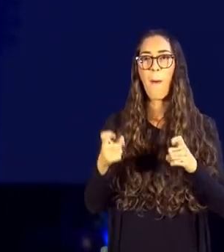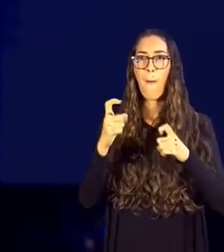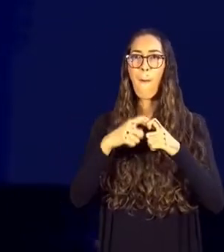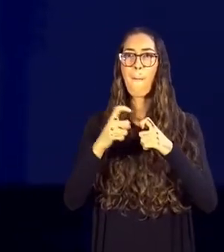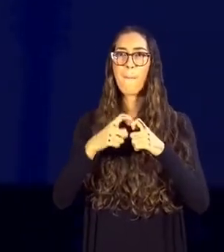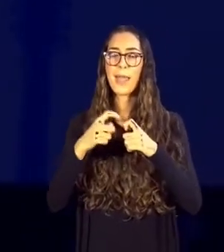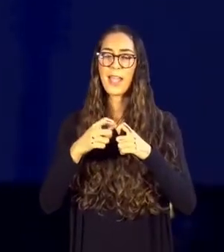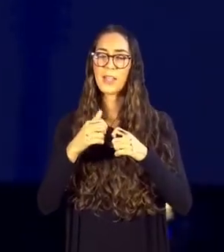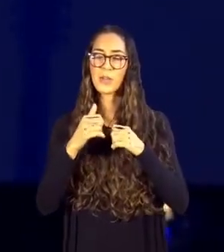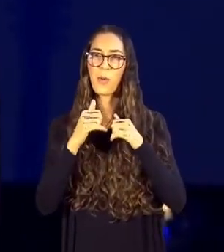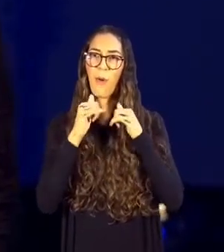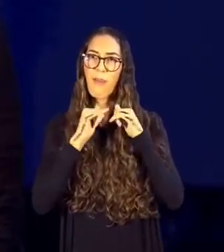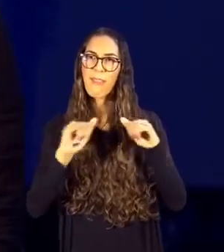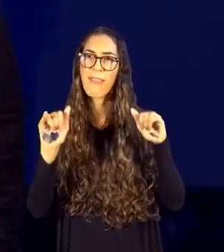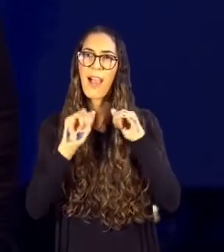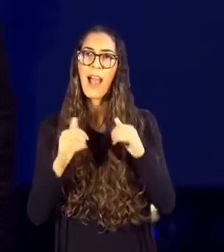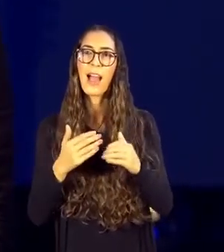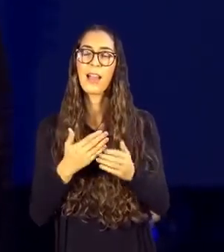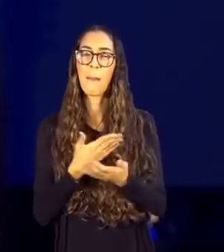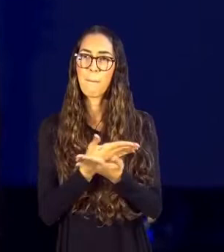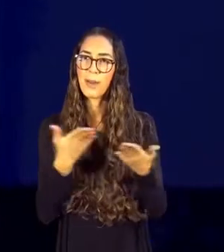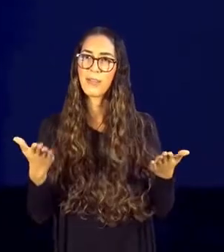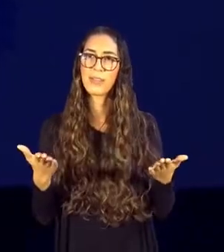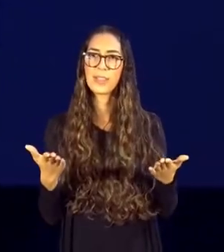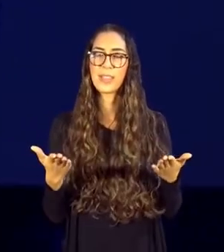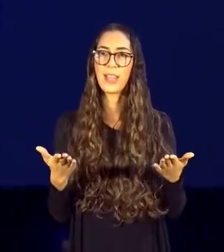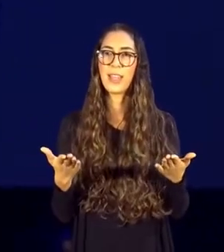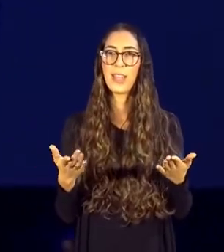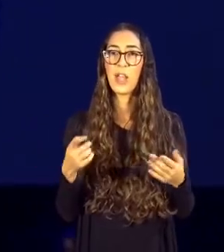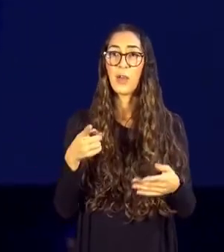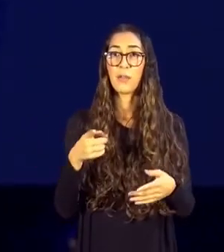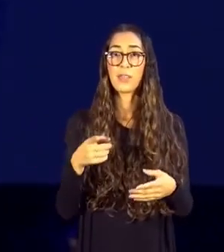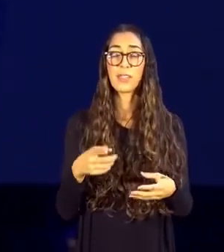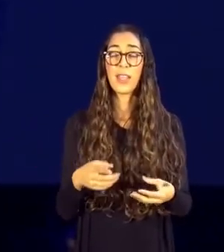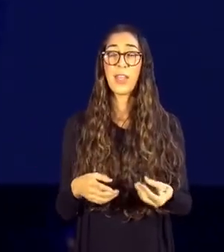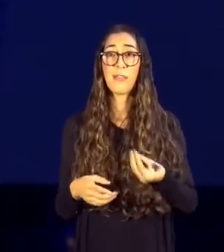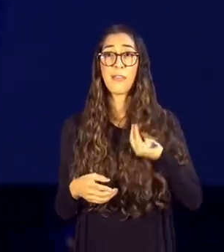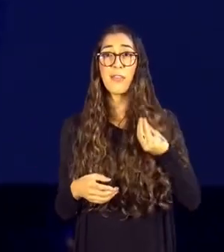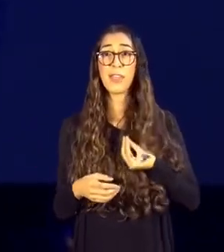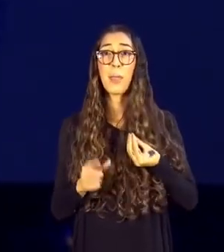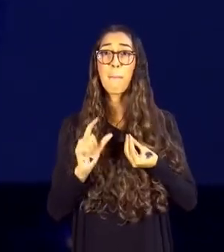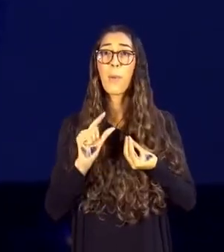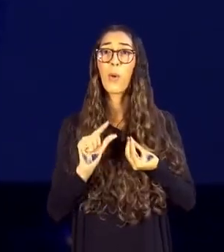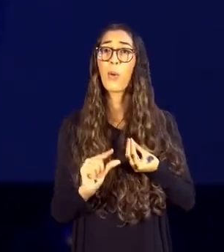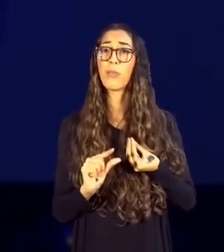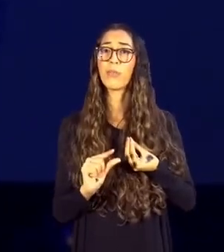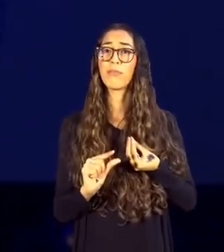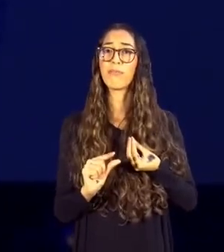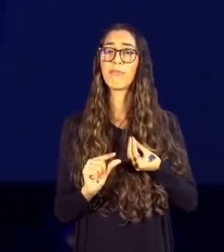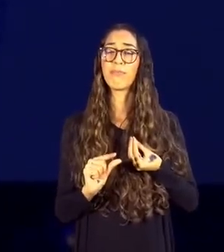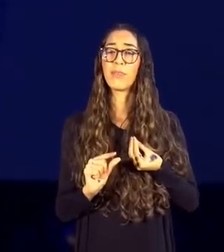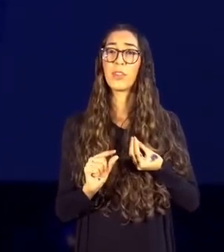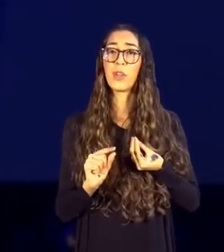tem poucos meses de vida. Tem muitos testemunhos aqui. Eu fui desenganado por 2 médicos.